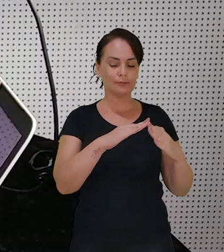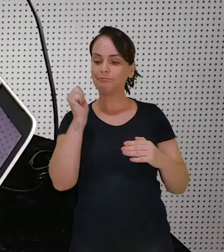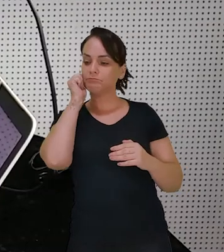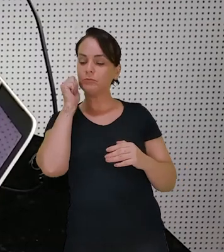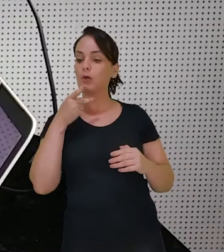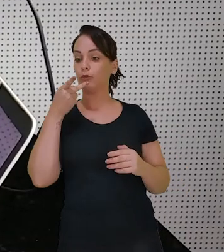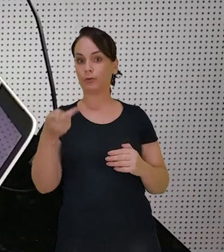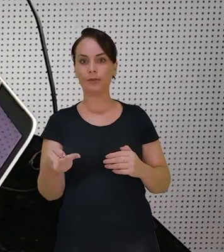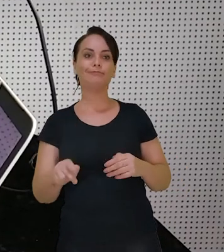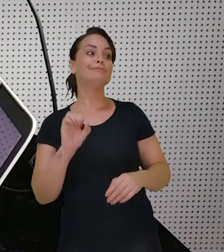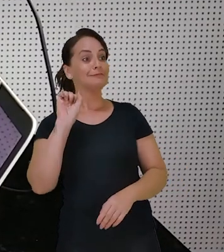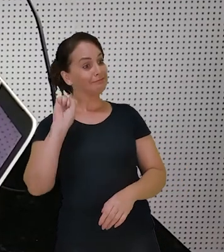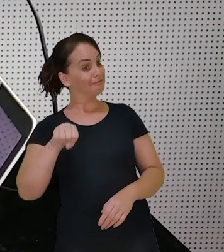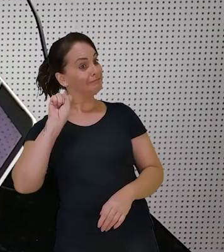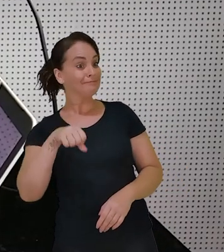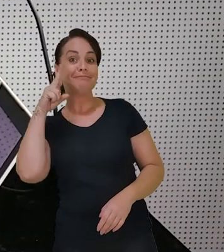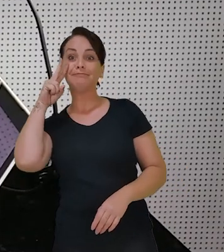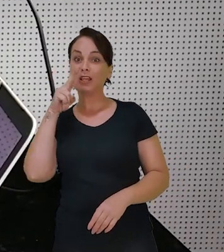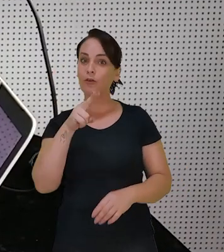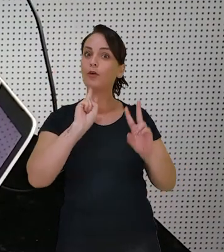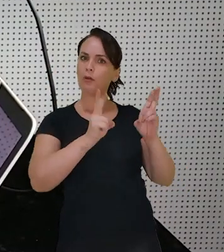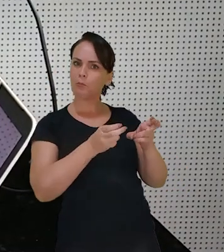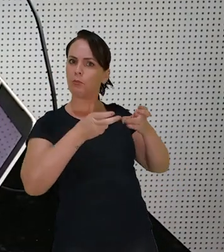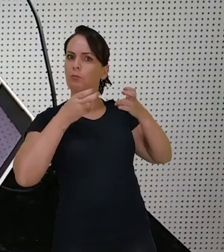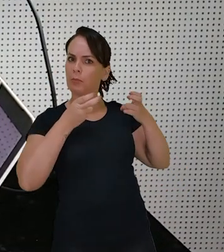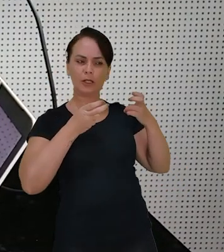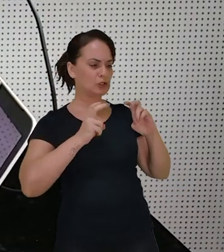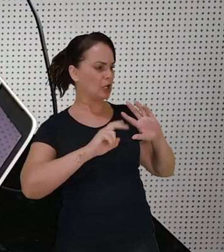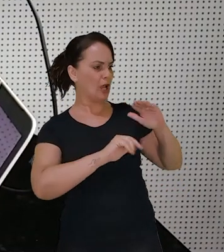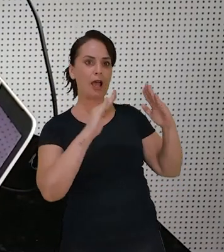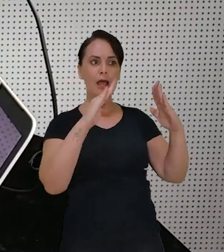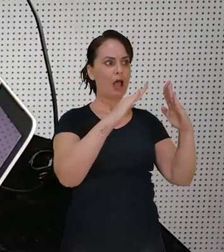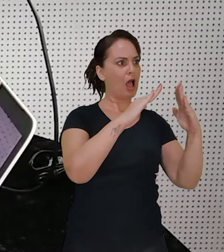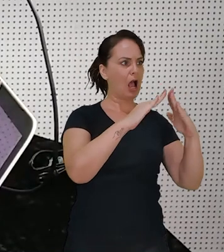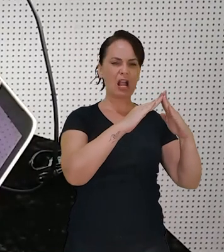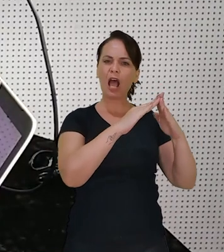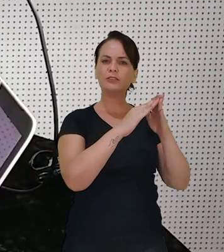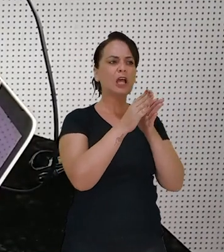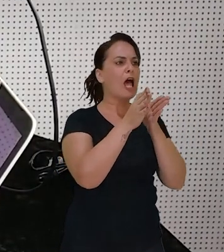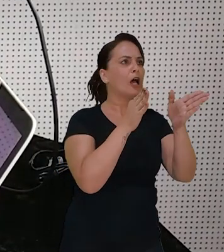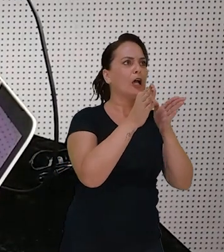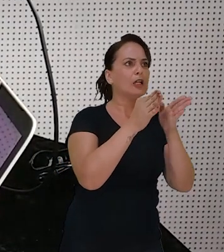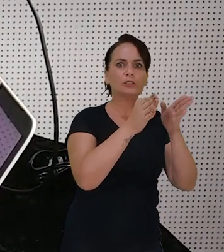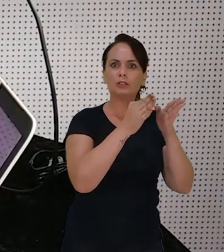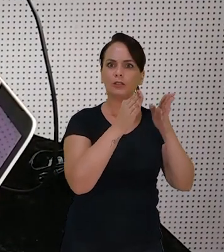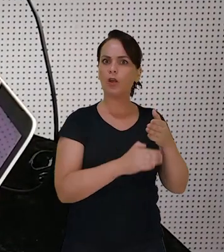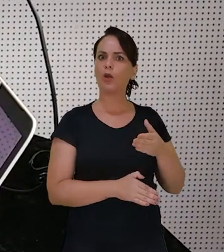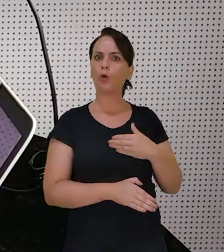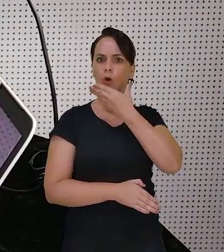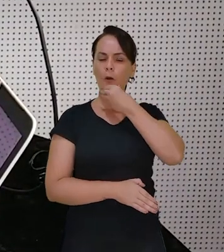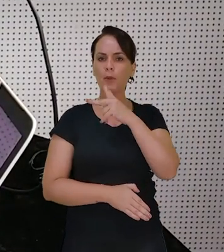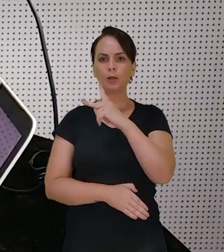disse, sim, eu vi. Percebi que estão tornando a casa mais acessível e o menino é